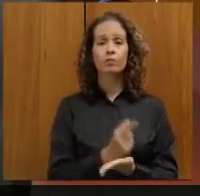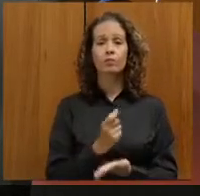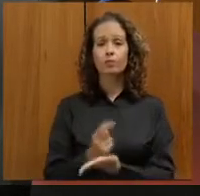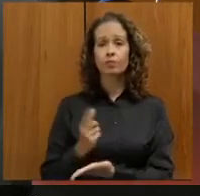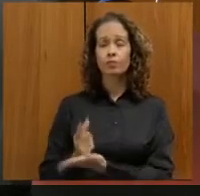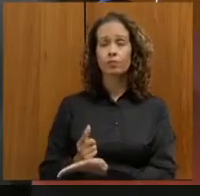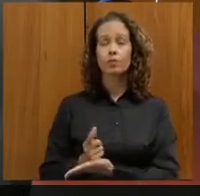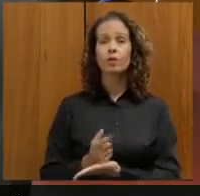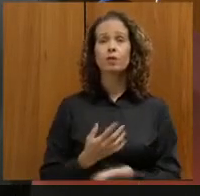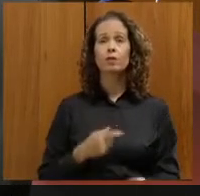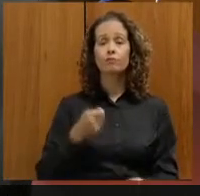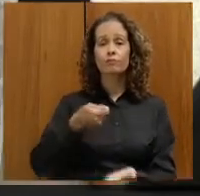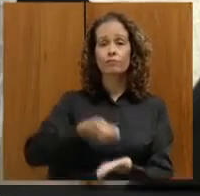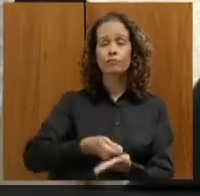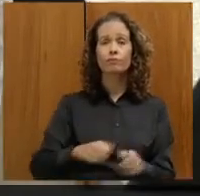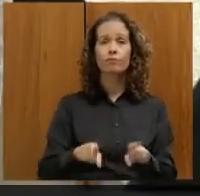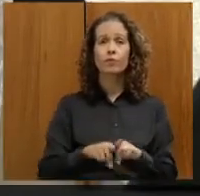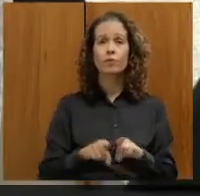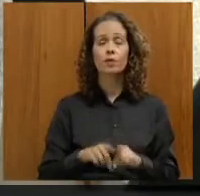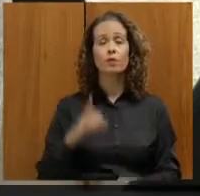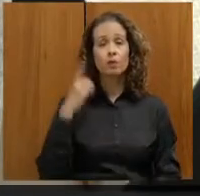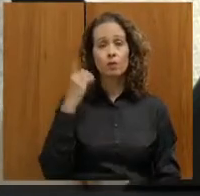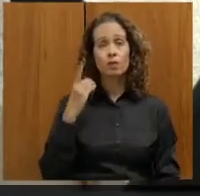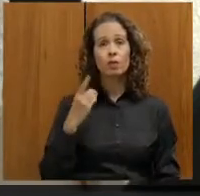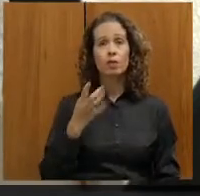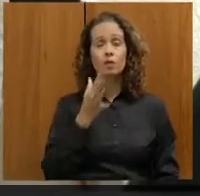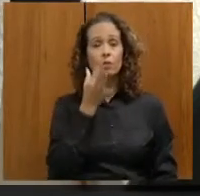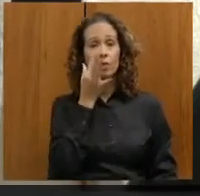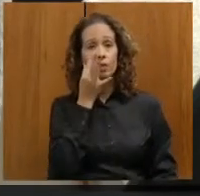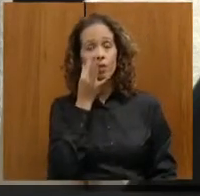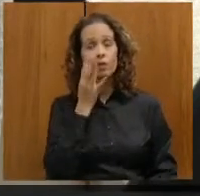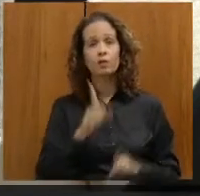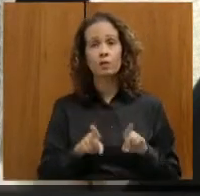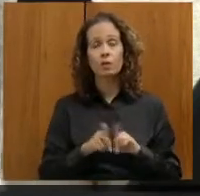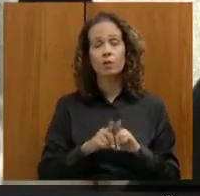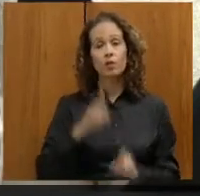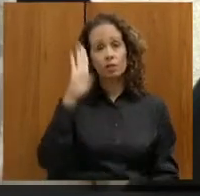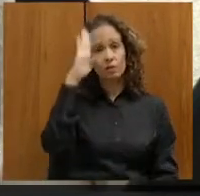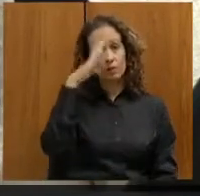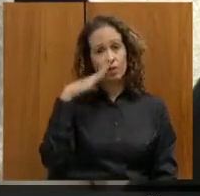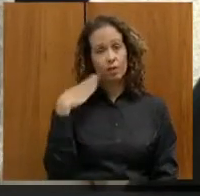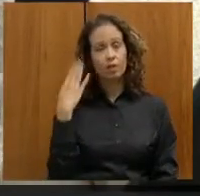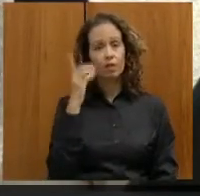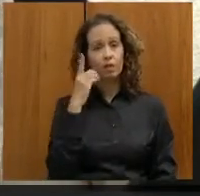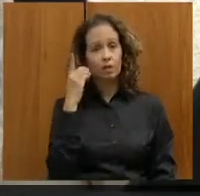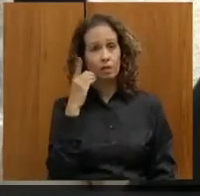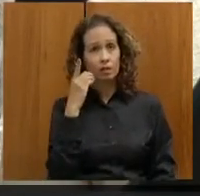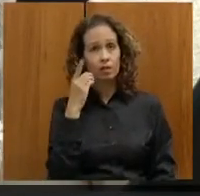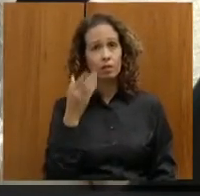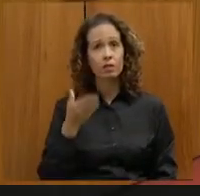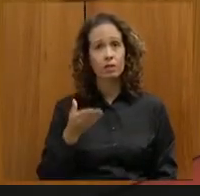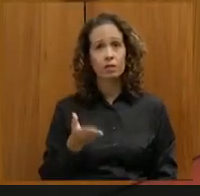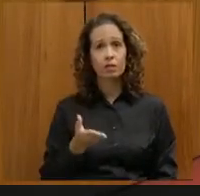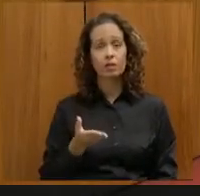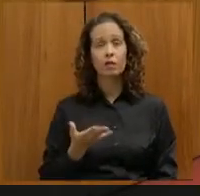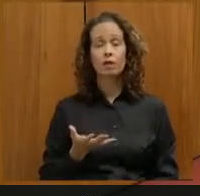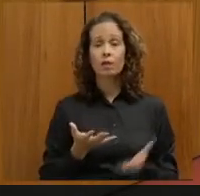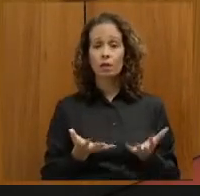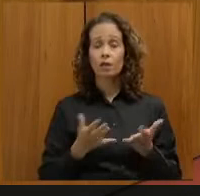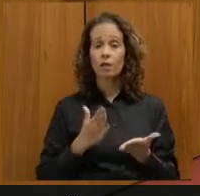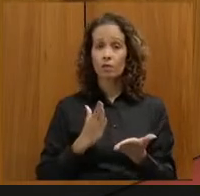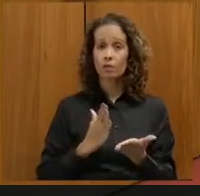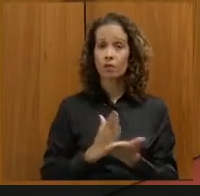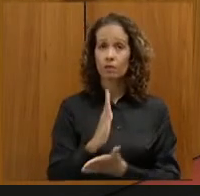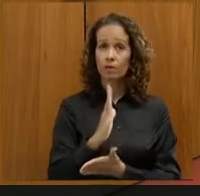da mesma forma os deputados presentes EA deputada Beatriz Cerqueira que queiram